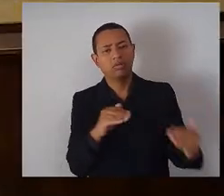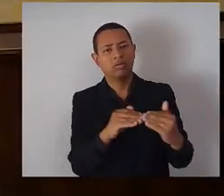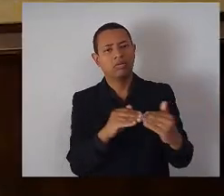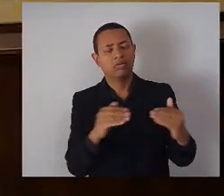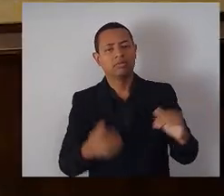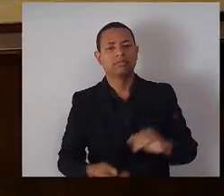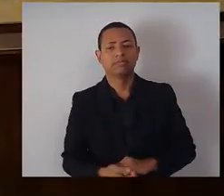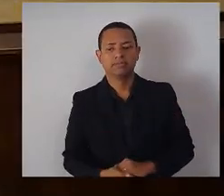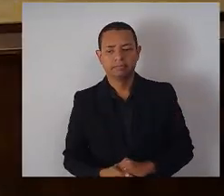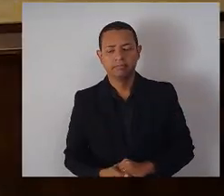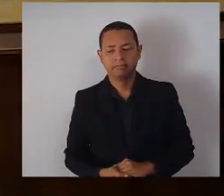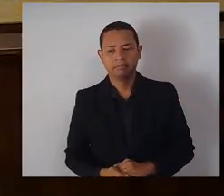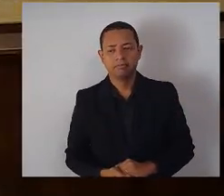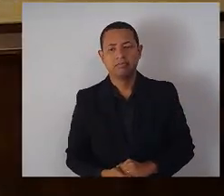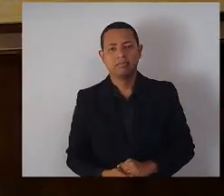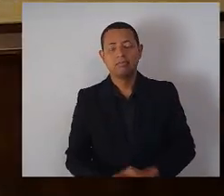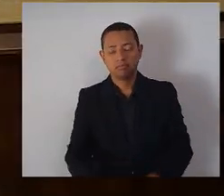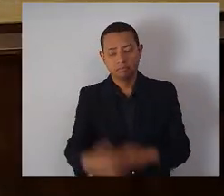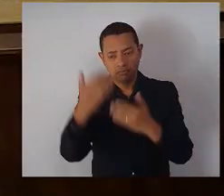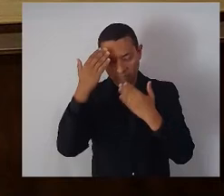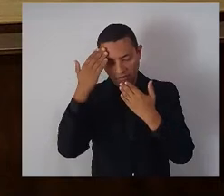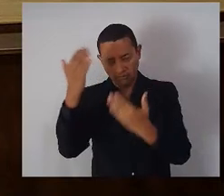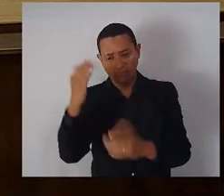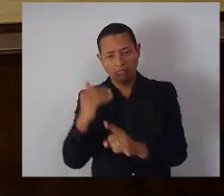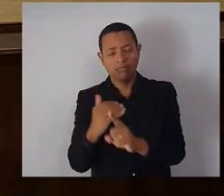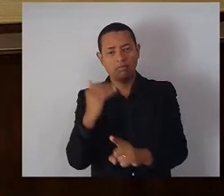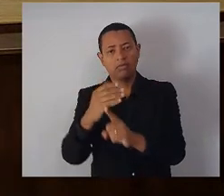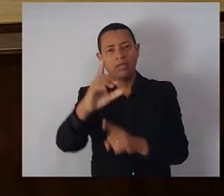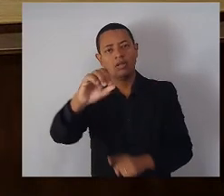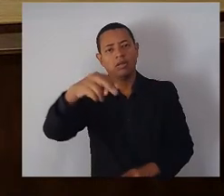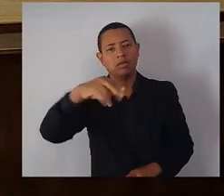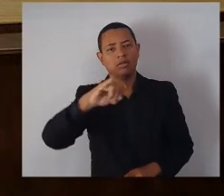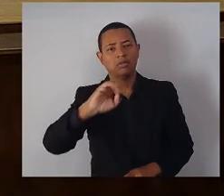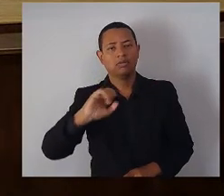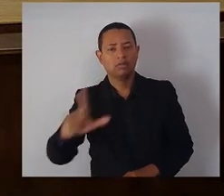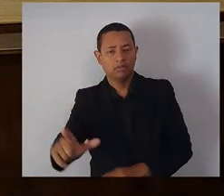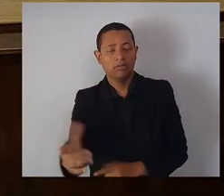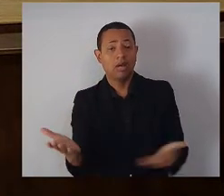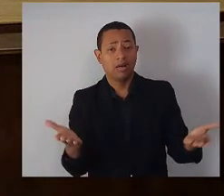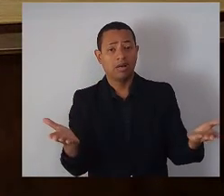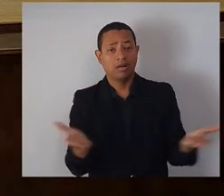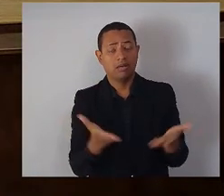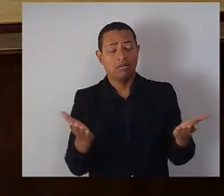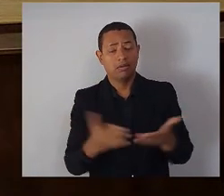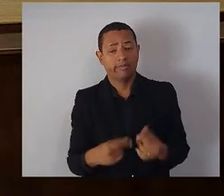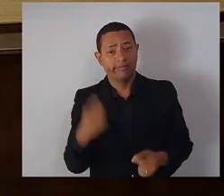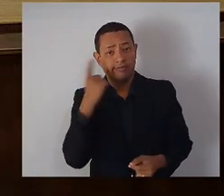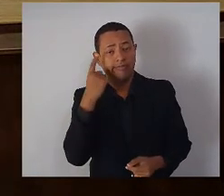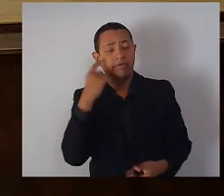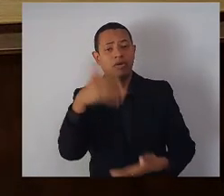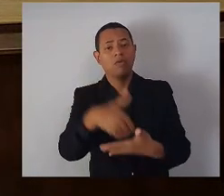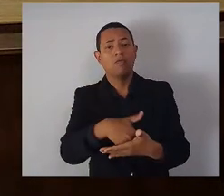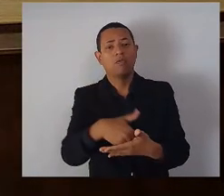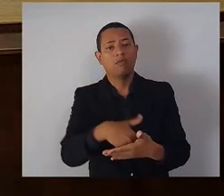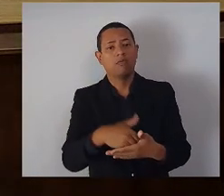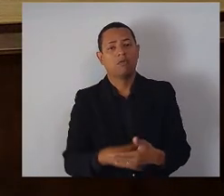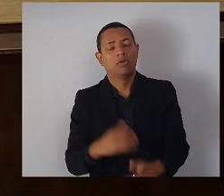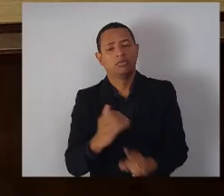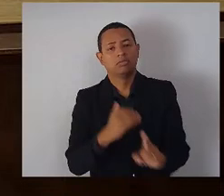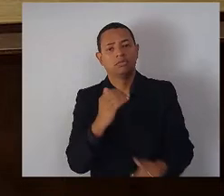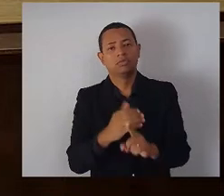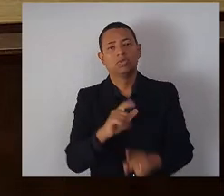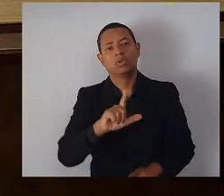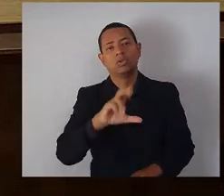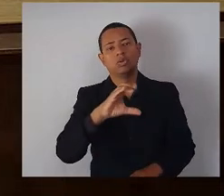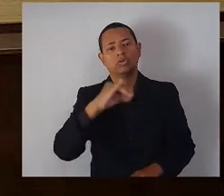não, desembargador Daniel. Eu passo a colher o voto agora do desembargador Luciano Nunes Maia